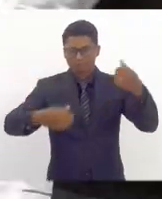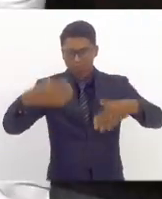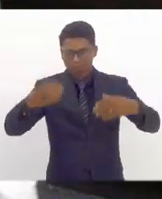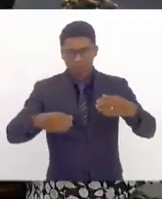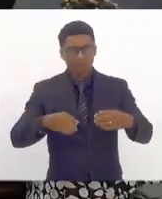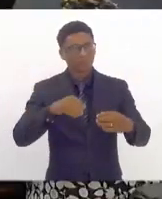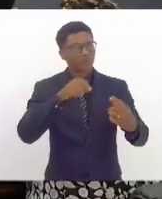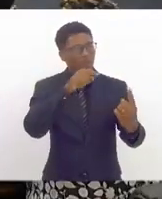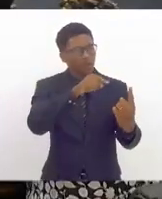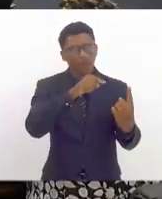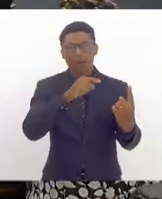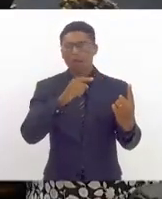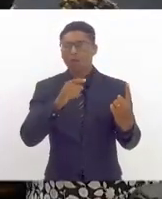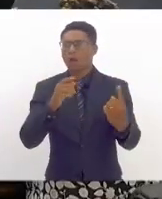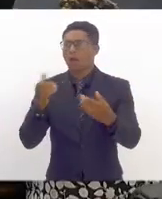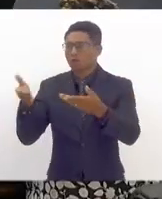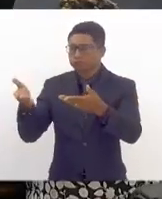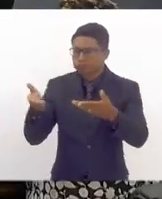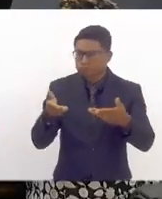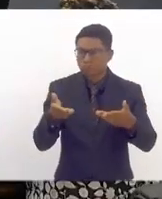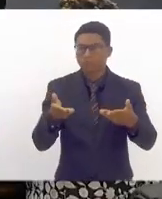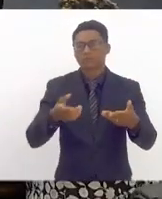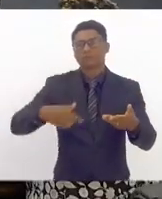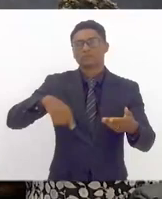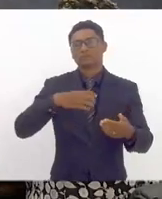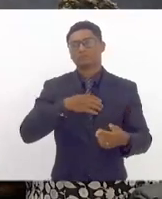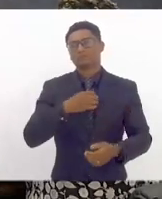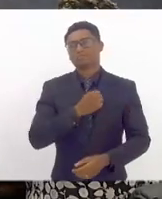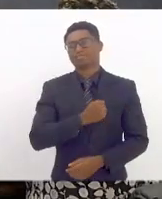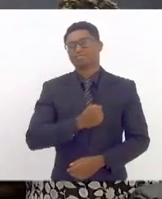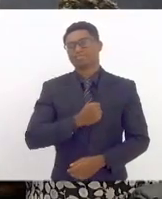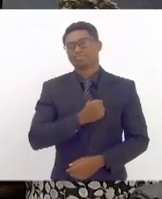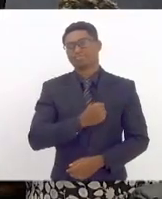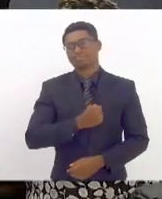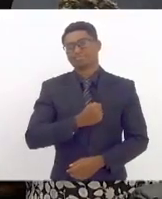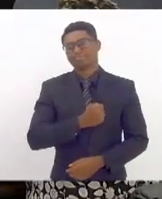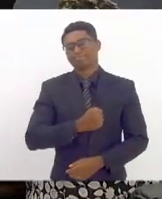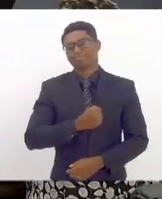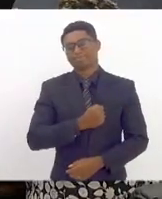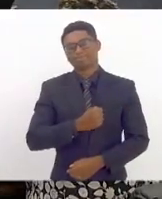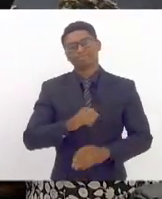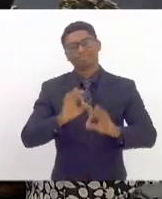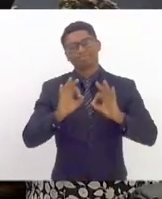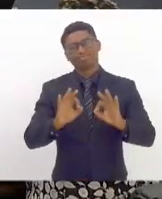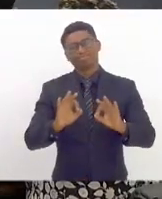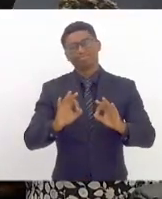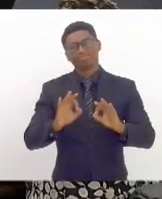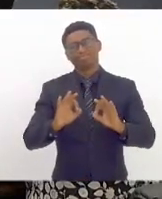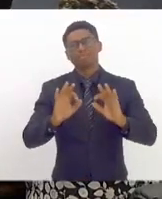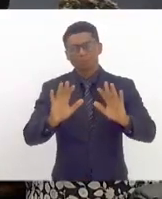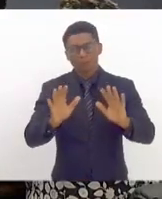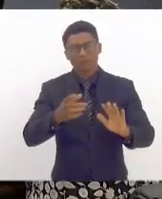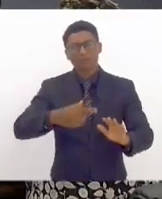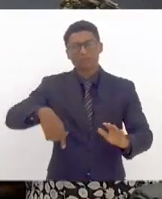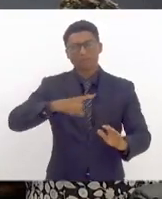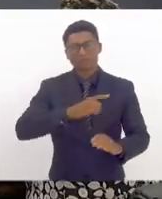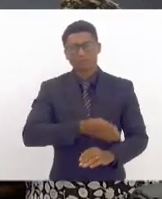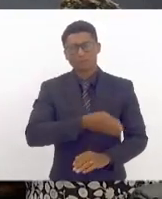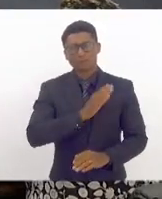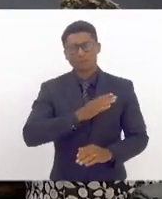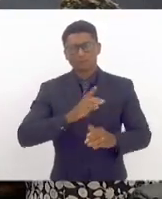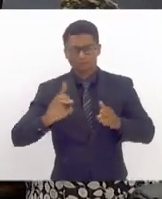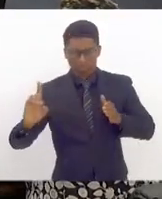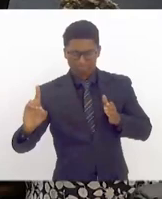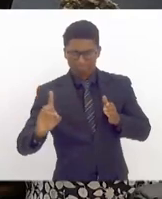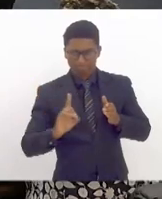muitos anos e vai deixar muita saudade de verdade vai deixar muitas saudades mas é isso a gente Guarda bem aqui ó que é